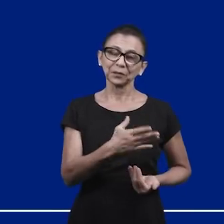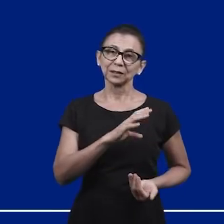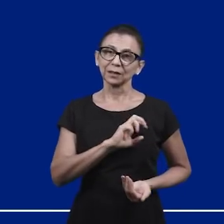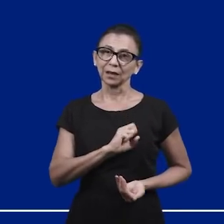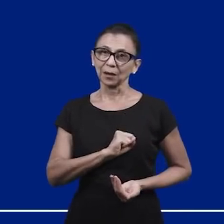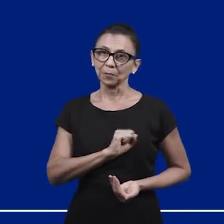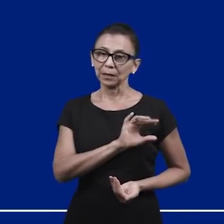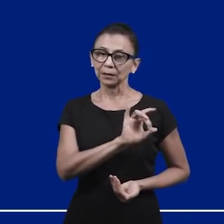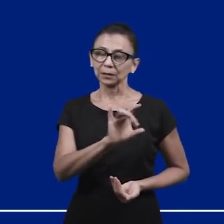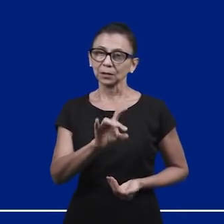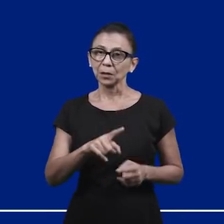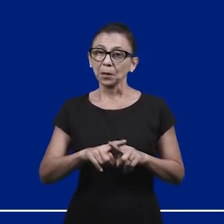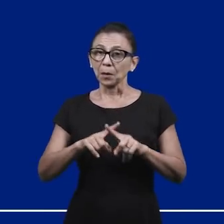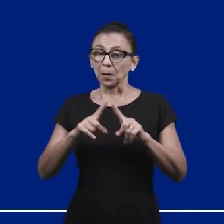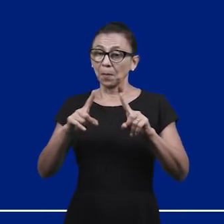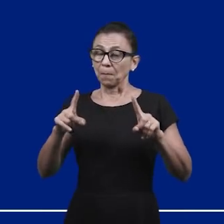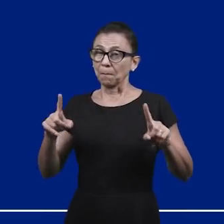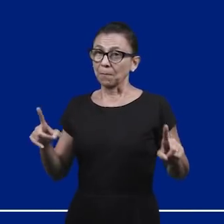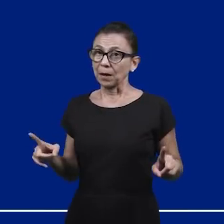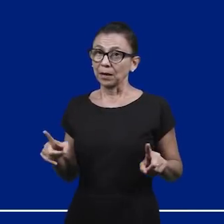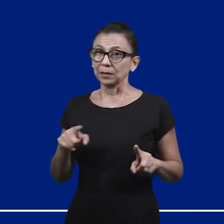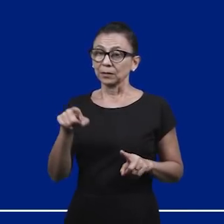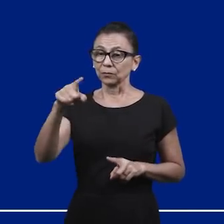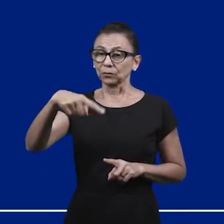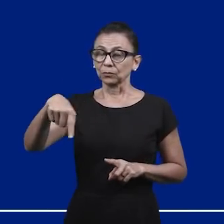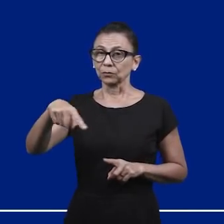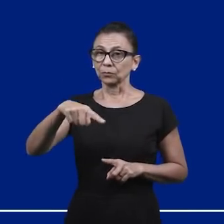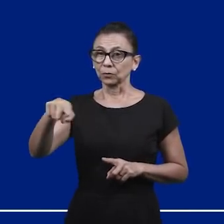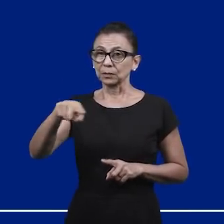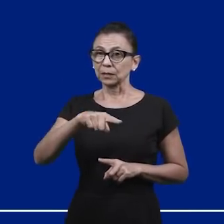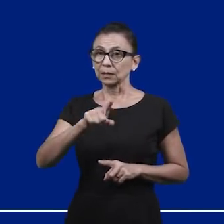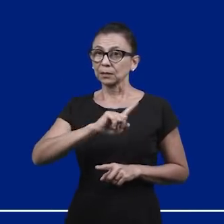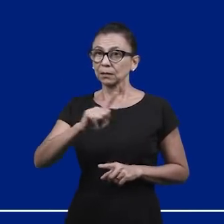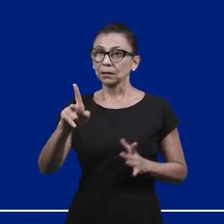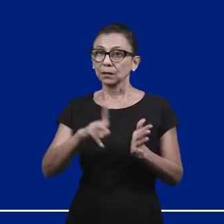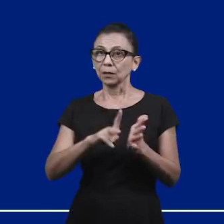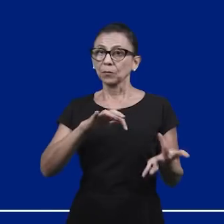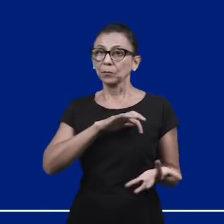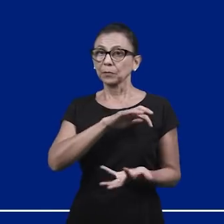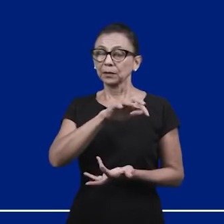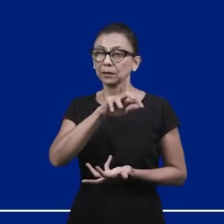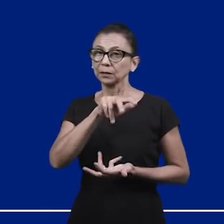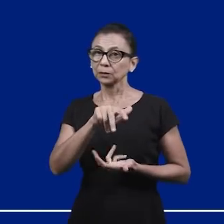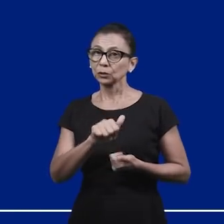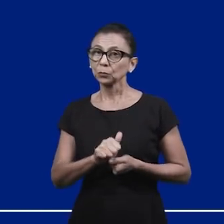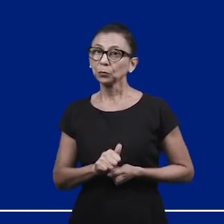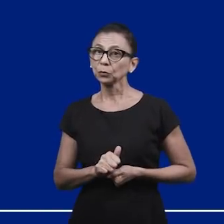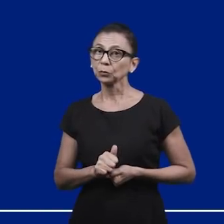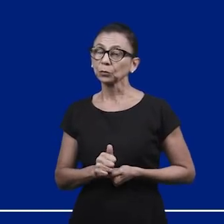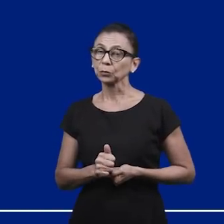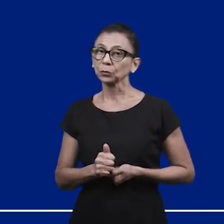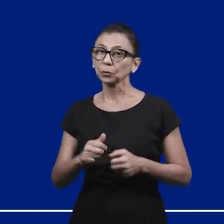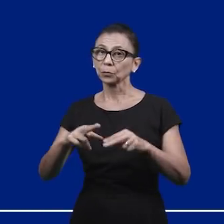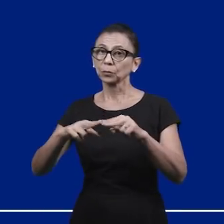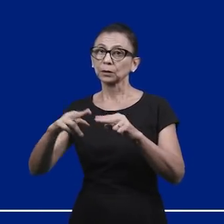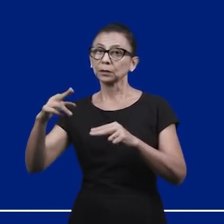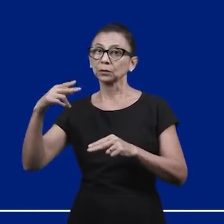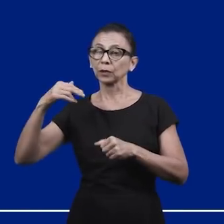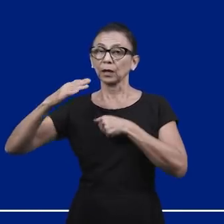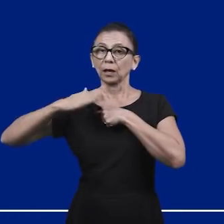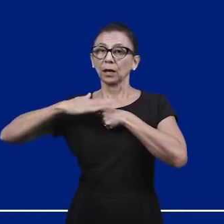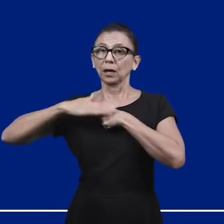a palavra revelada, já que o crente não pertence